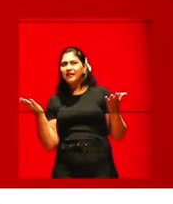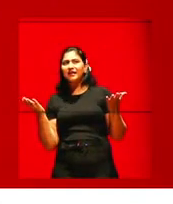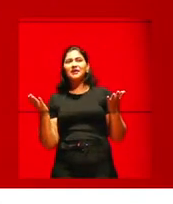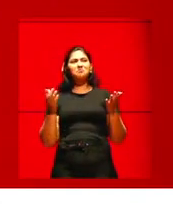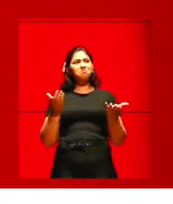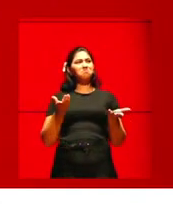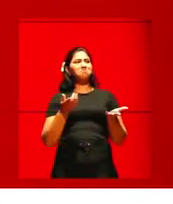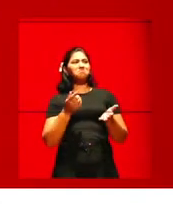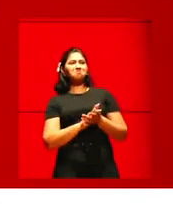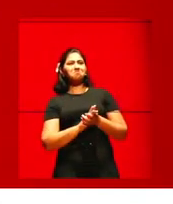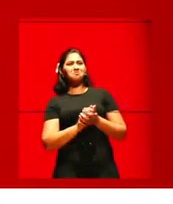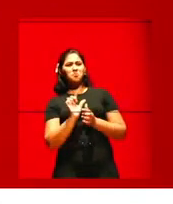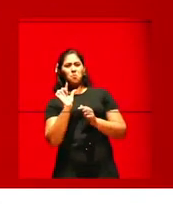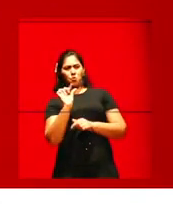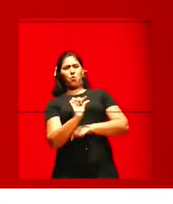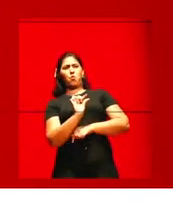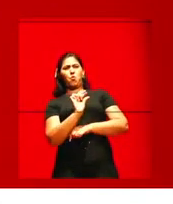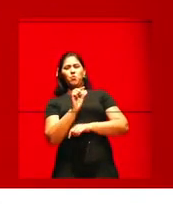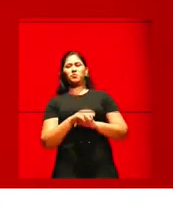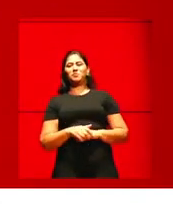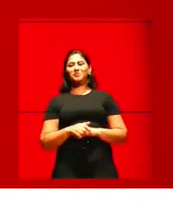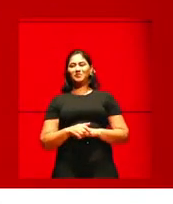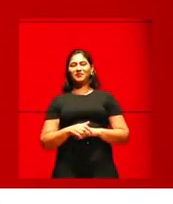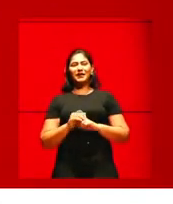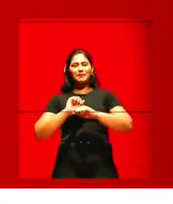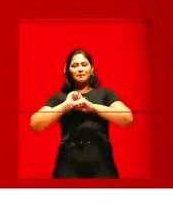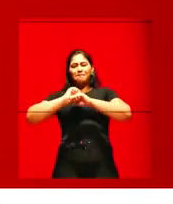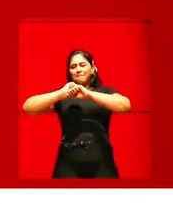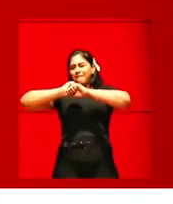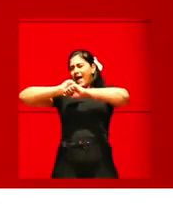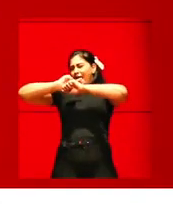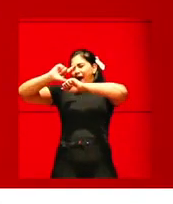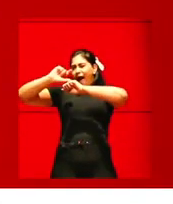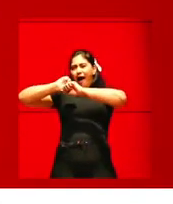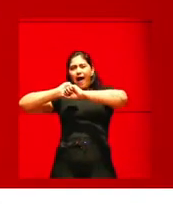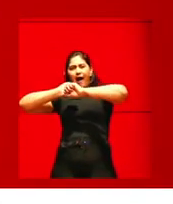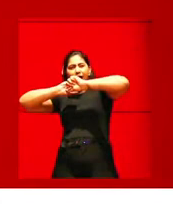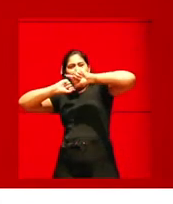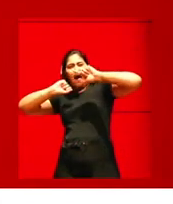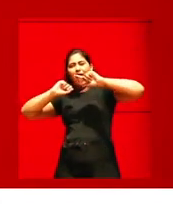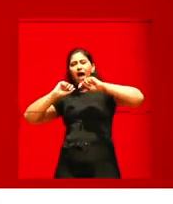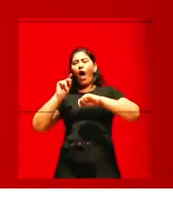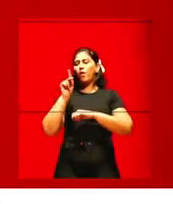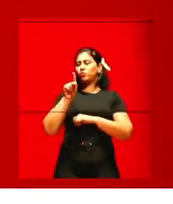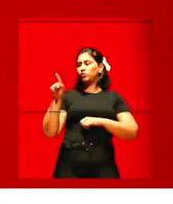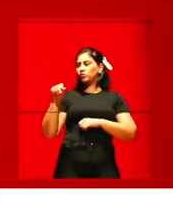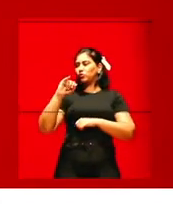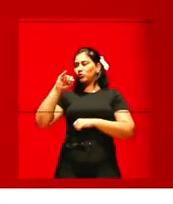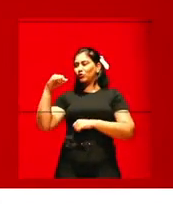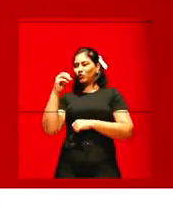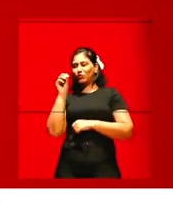Aê! Vamos dar aquela esticada, jogar a preguiça fora. Professora Josiele,